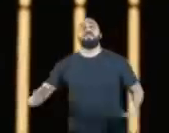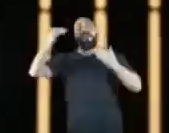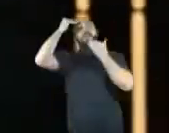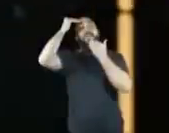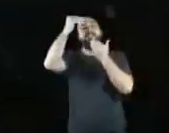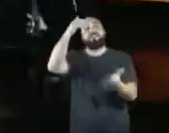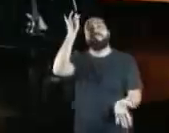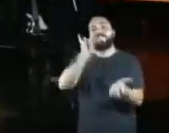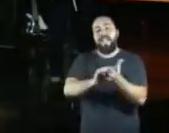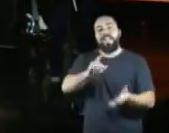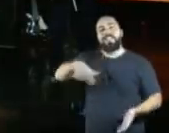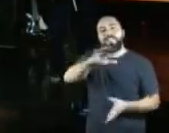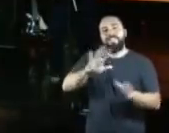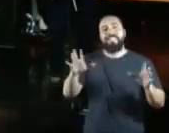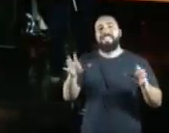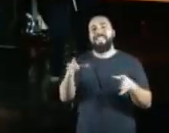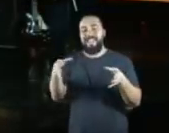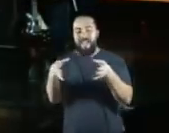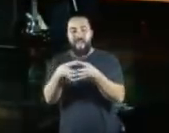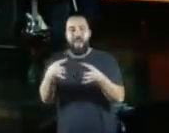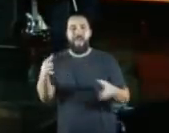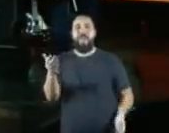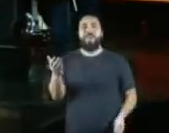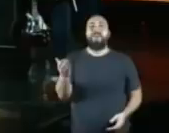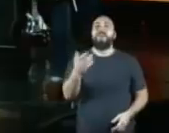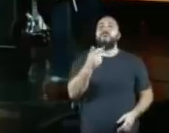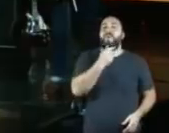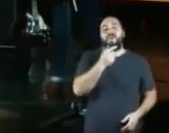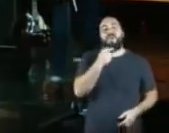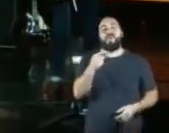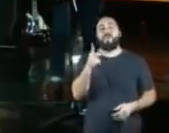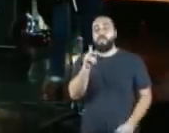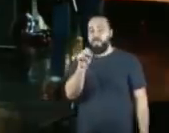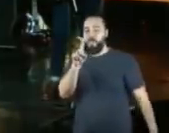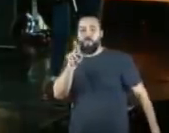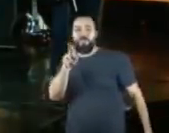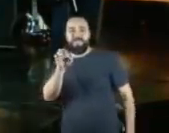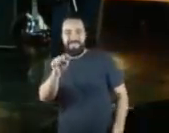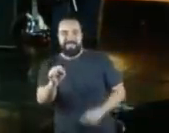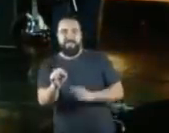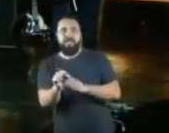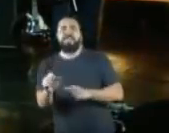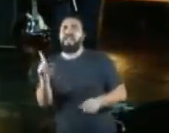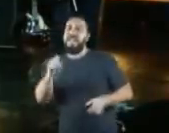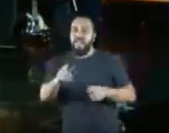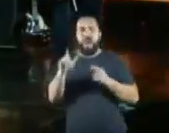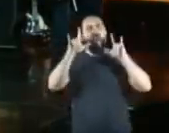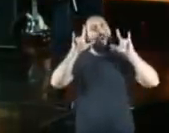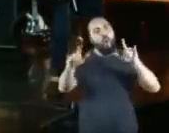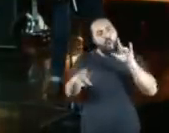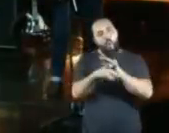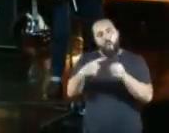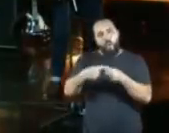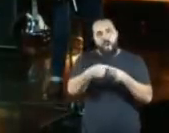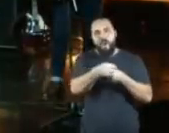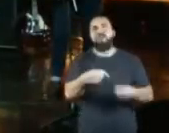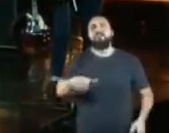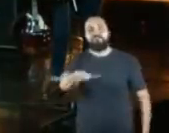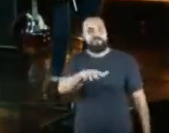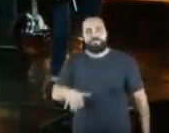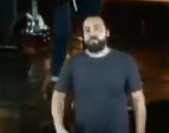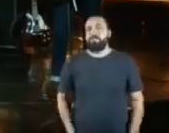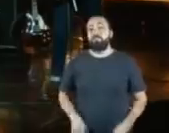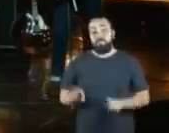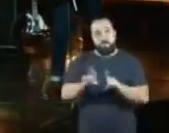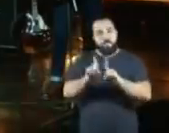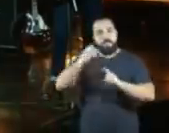Gratidão demais aos garotos podres que chegaram aqui quebrando tudo com o rock de subúrbio, como disse nosso mano mal. Além de